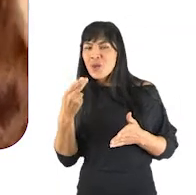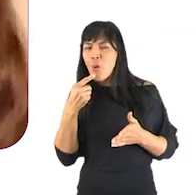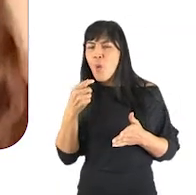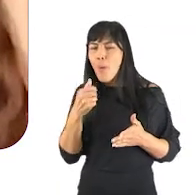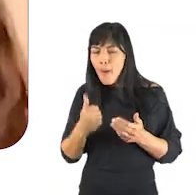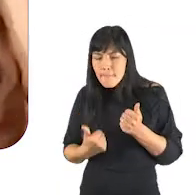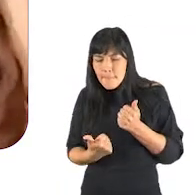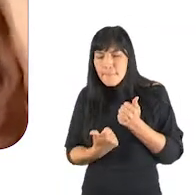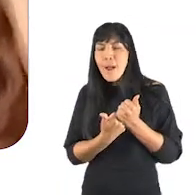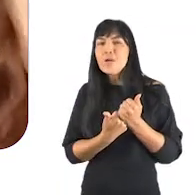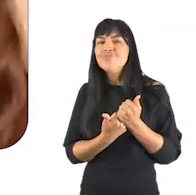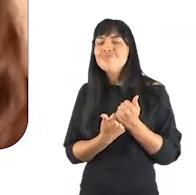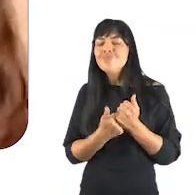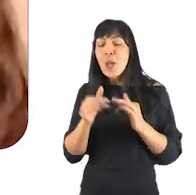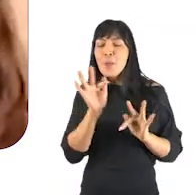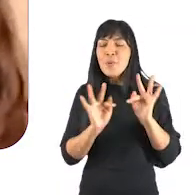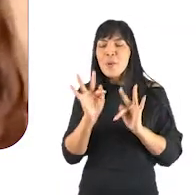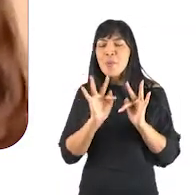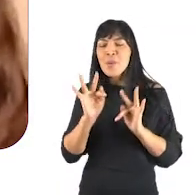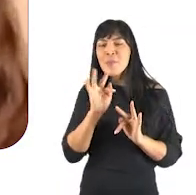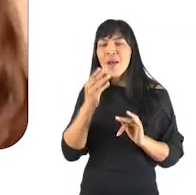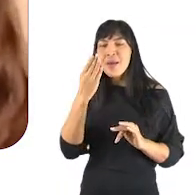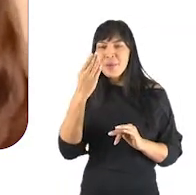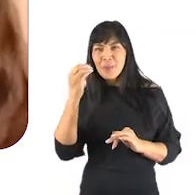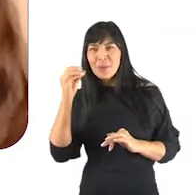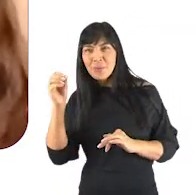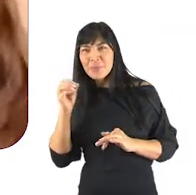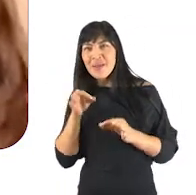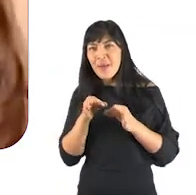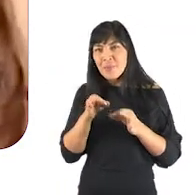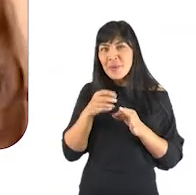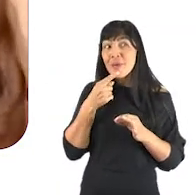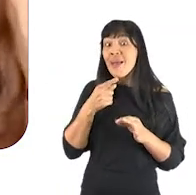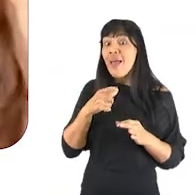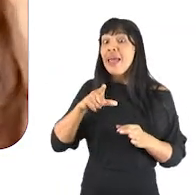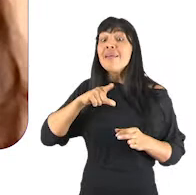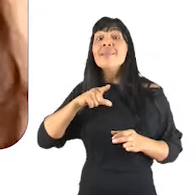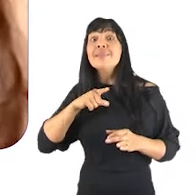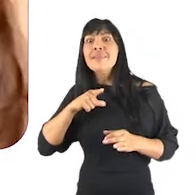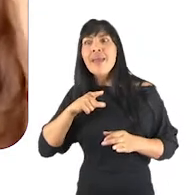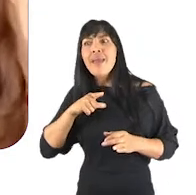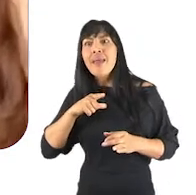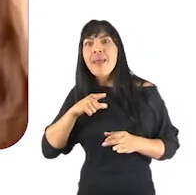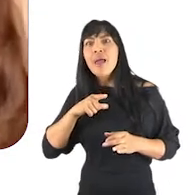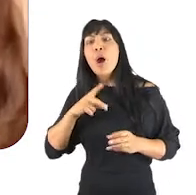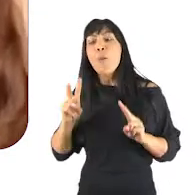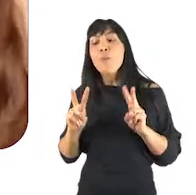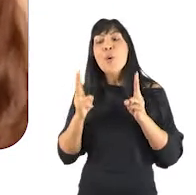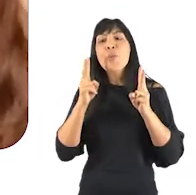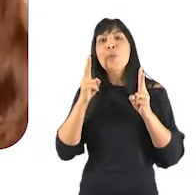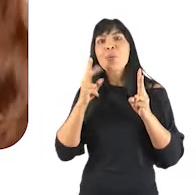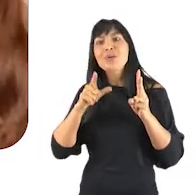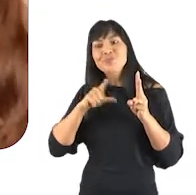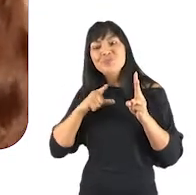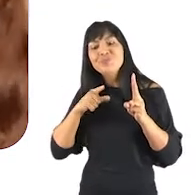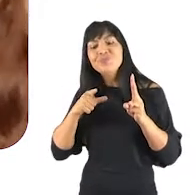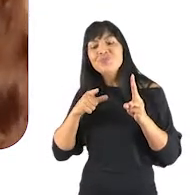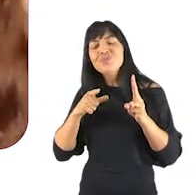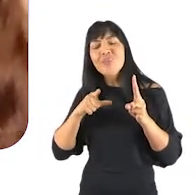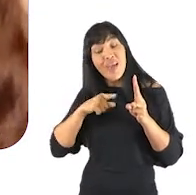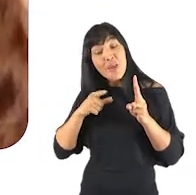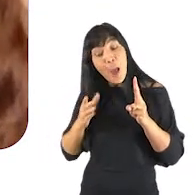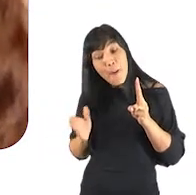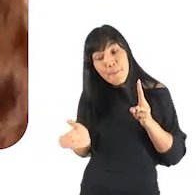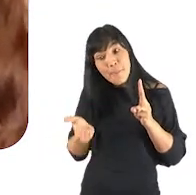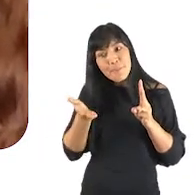se apoiar nessas tecnologias da indústria 4.0 e chegar realmente a tirar valor disso, criar valor